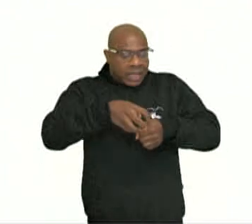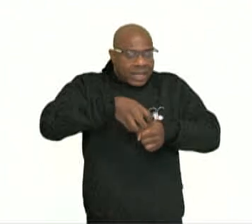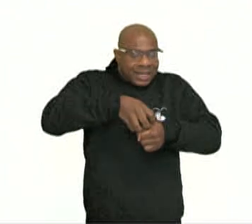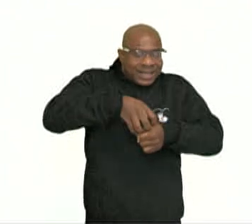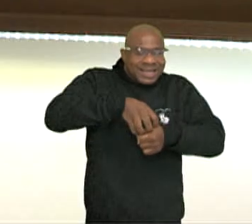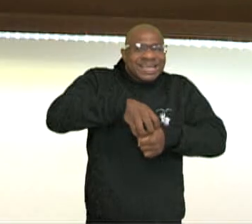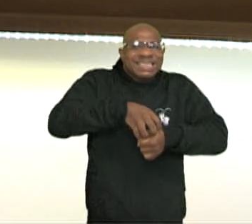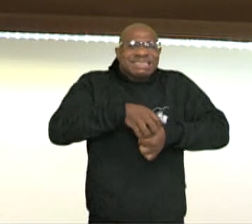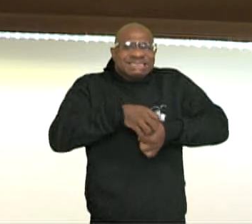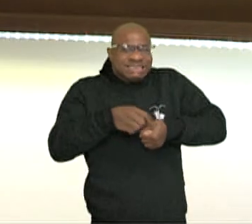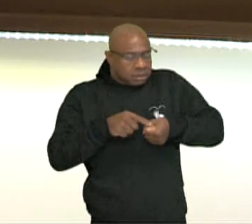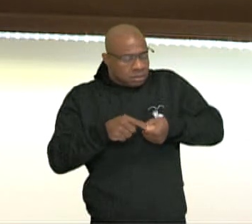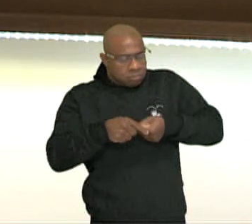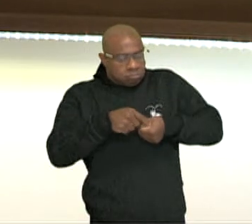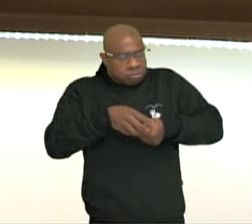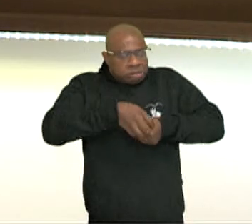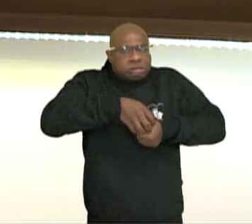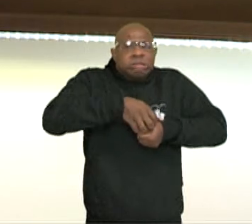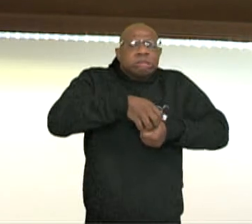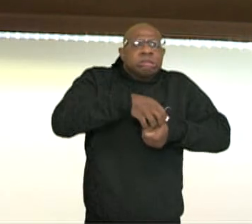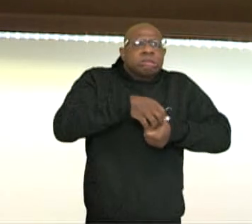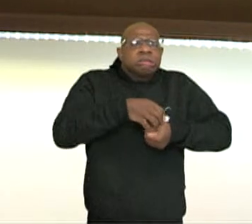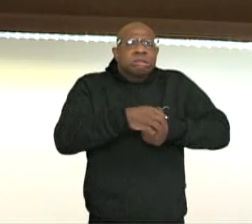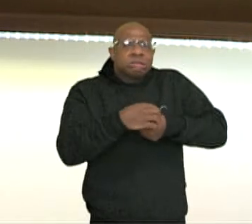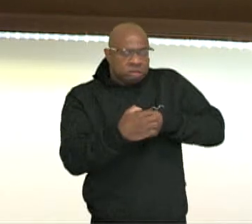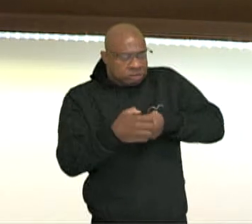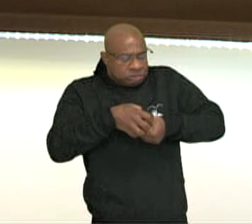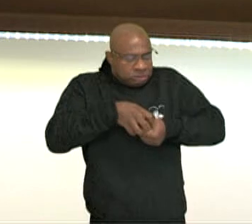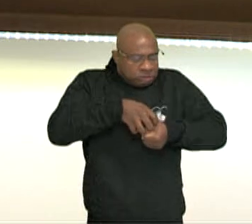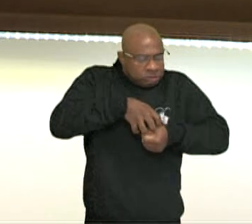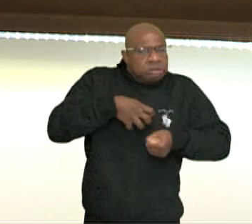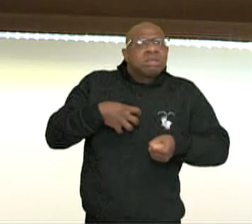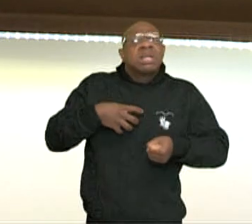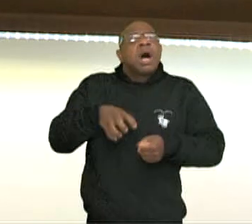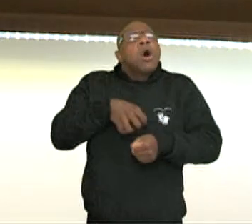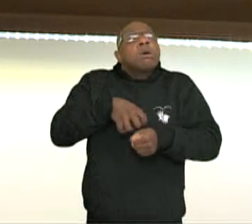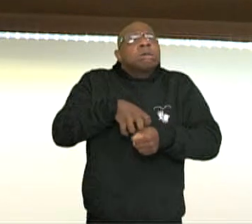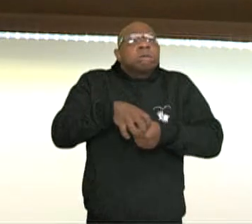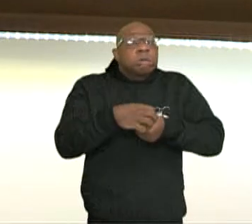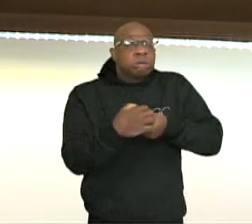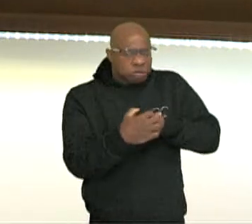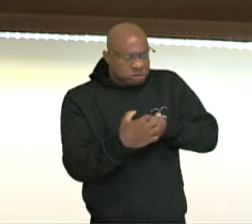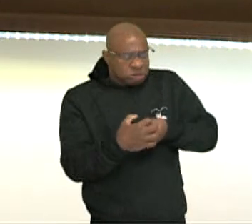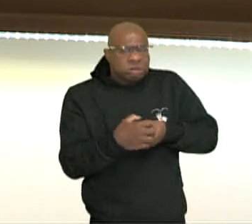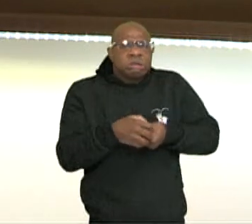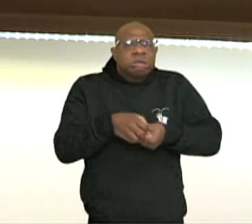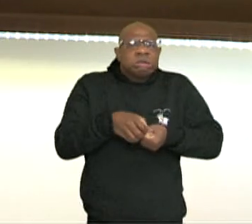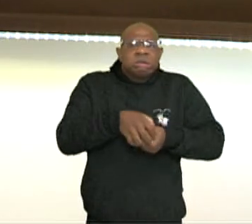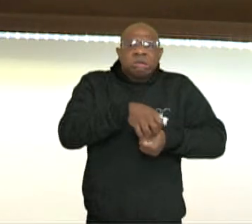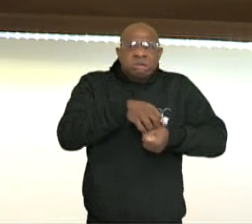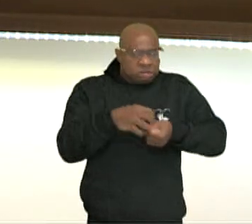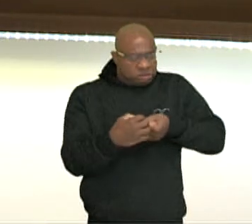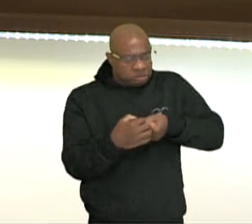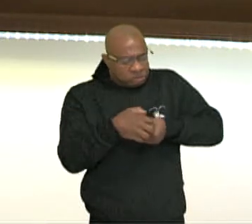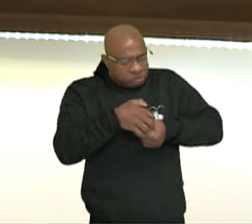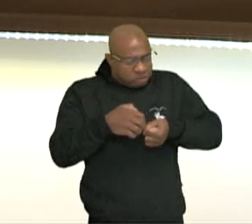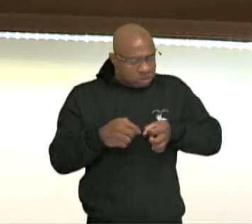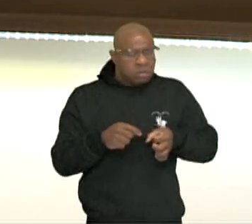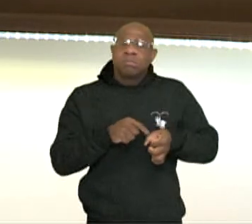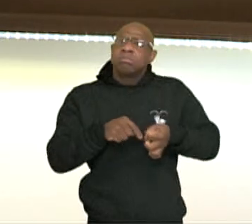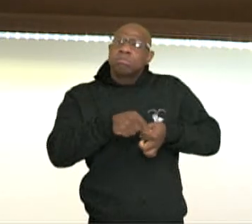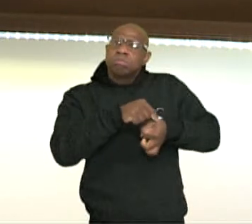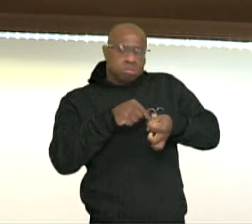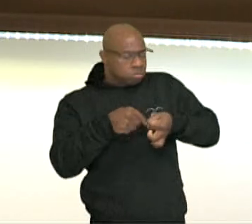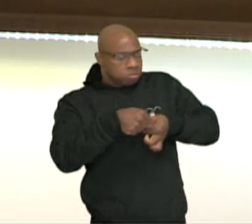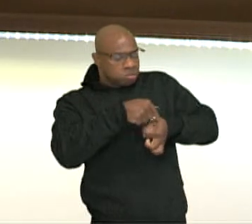tendo um desconforto ali, né, no seu corpo, e ela está coçando. Coceira irrita, né, gente? Independente se é no pé, se é na mão, se é no ânus, é